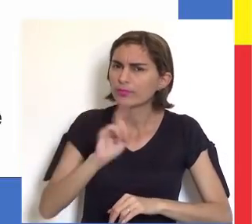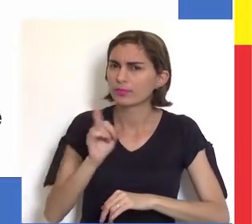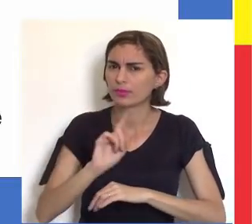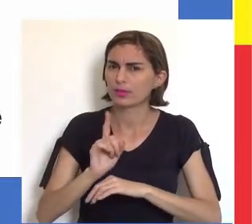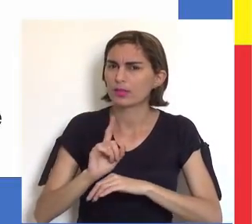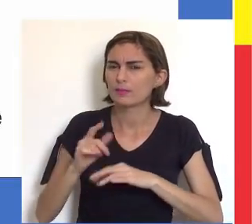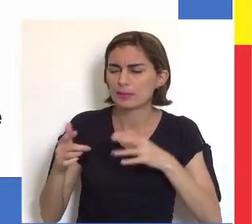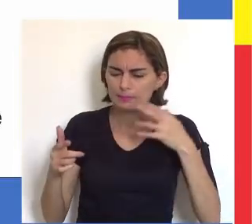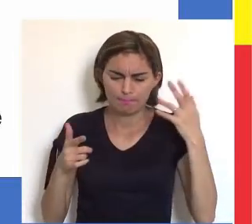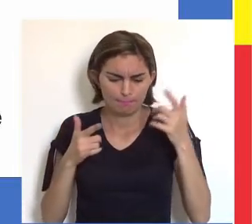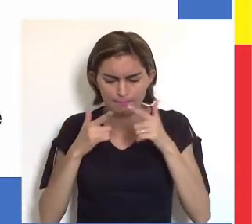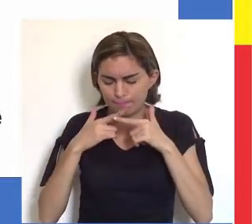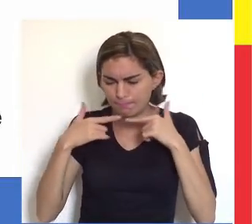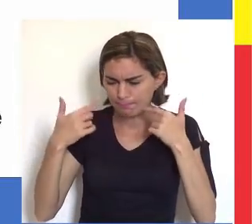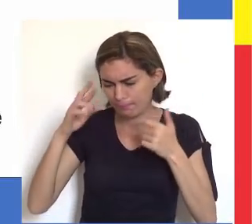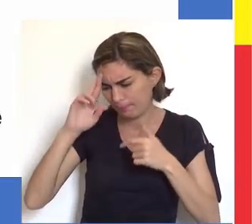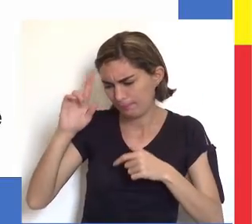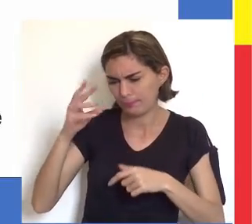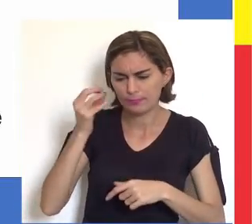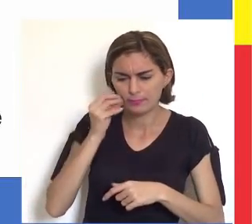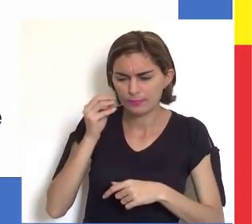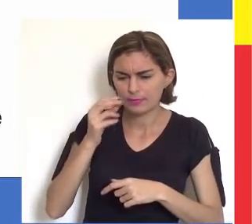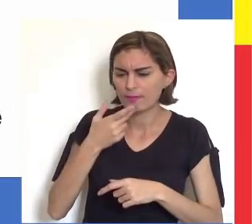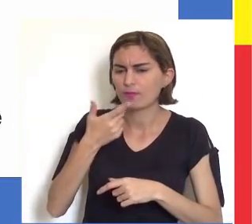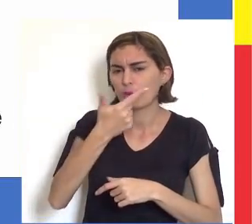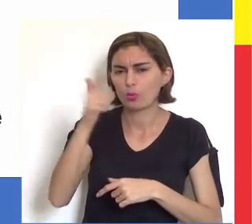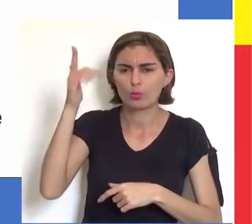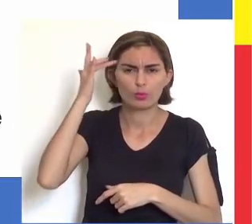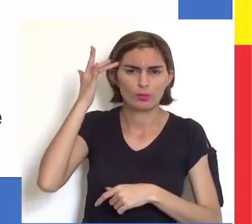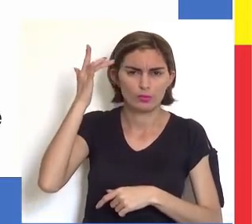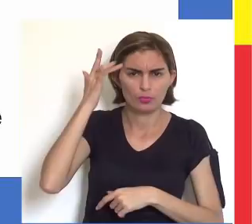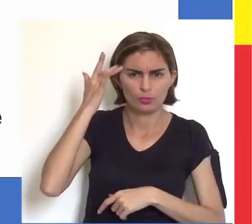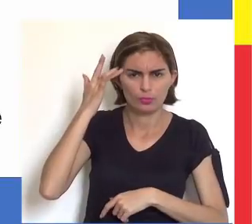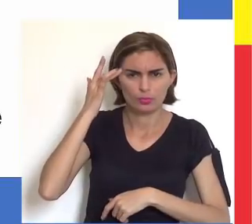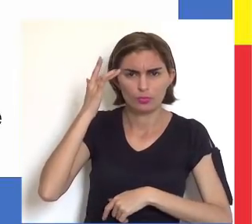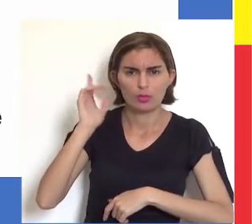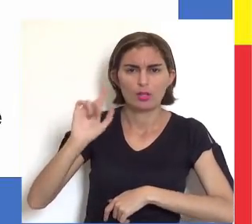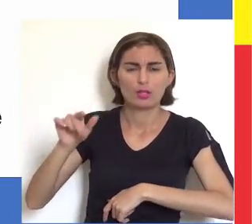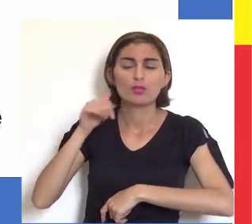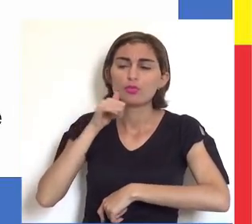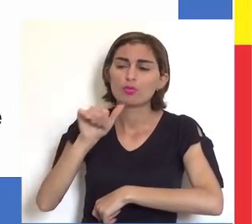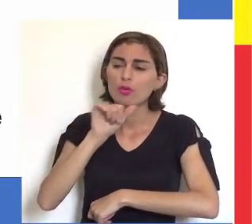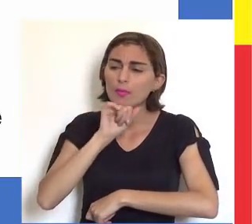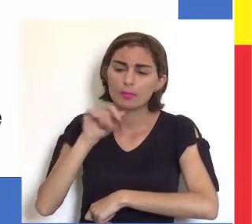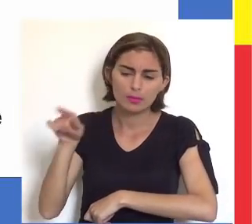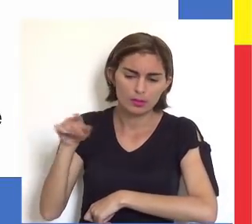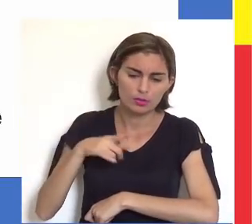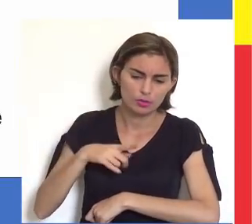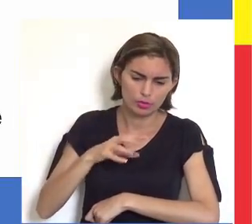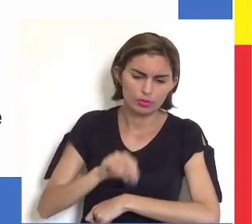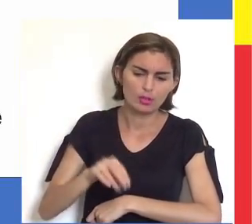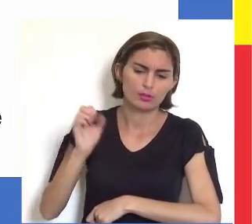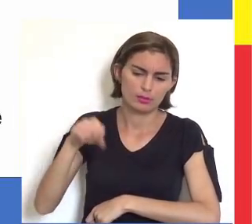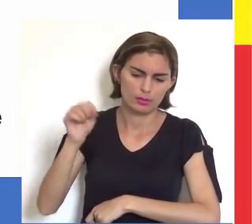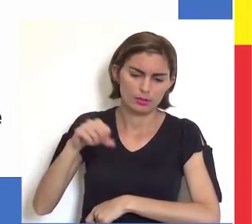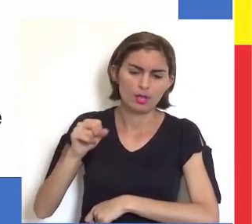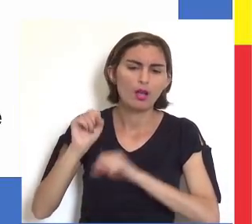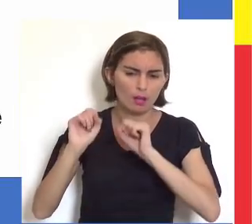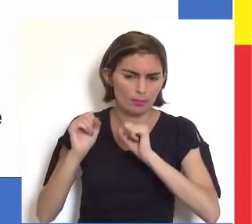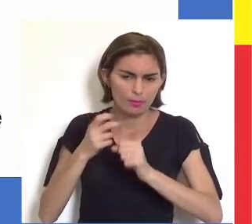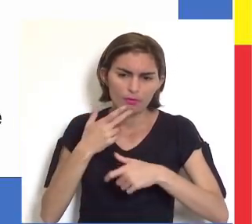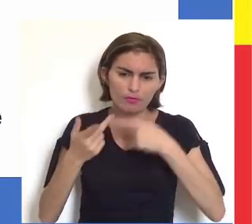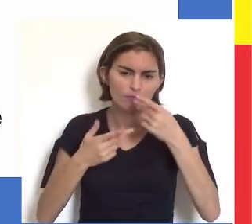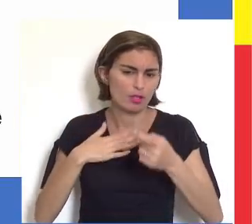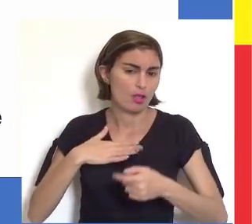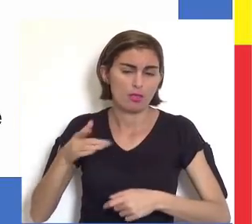sem graça, o chefe tenta falar com algum outro adulto. E a sua mamãe está aí? Tá. Ela pode falar